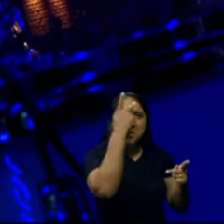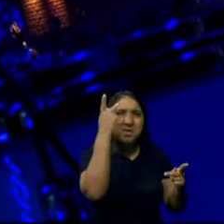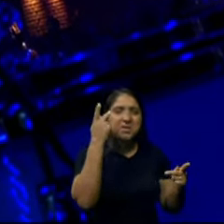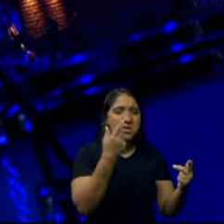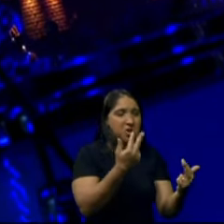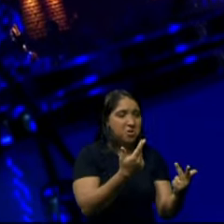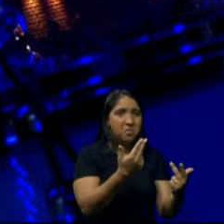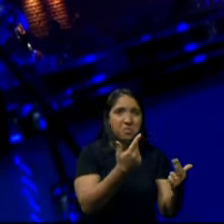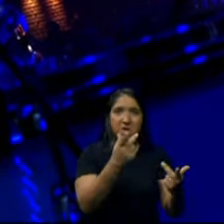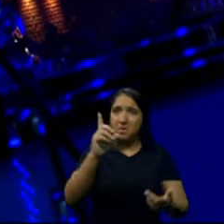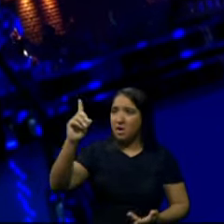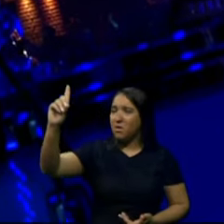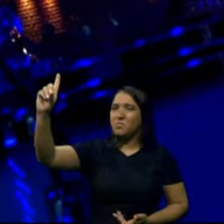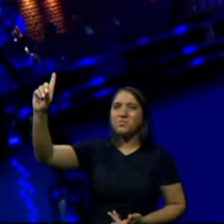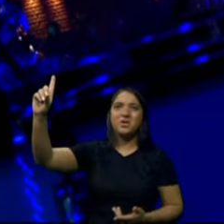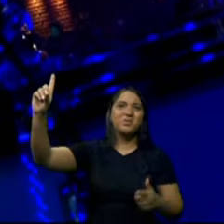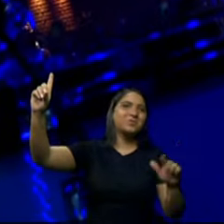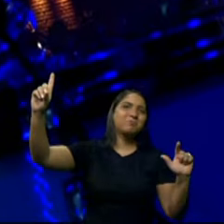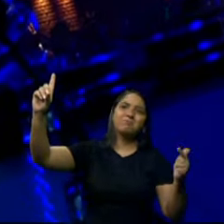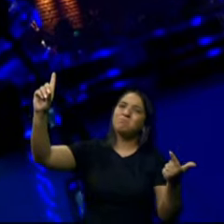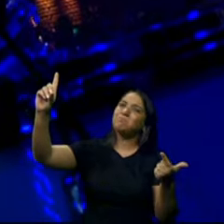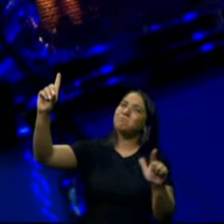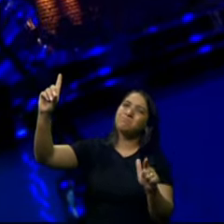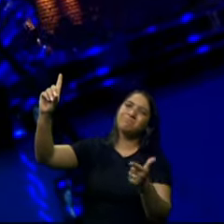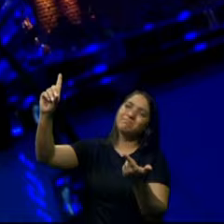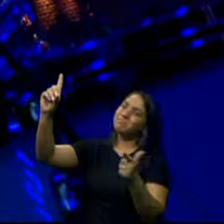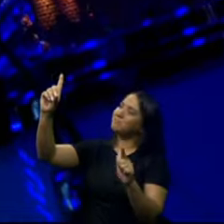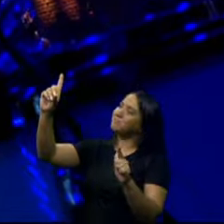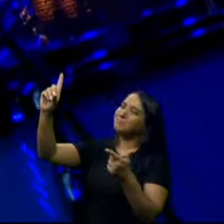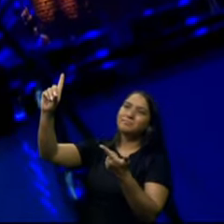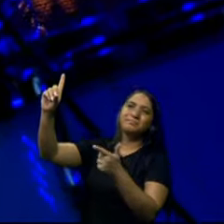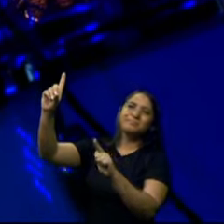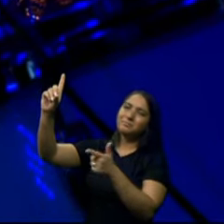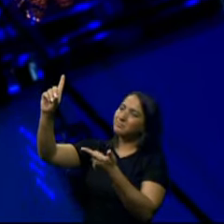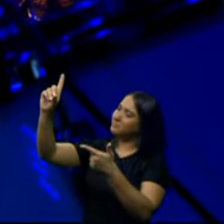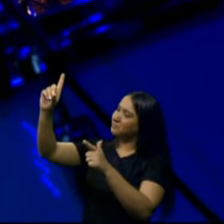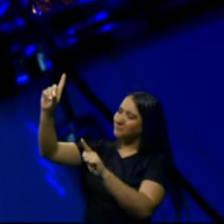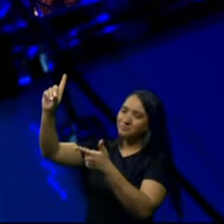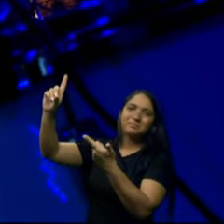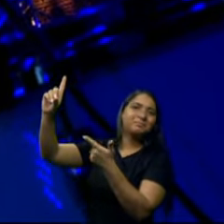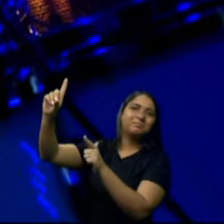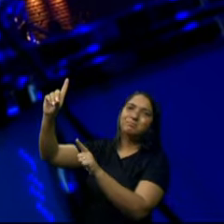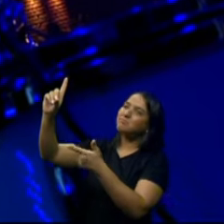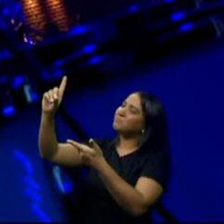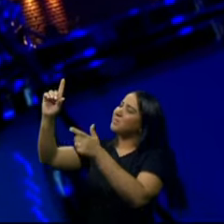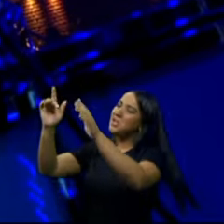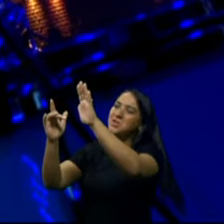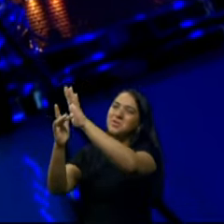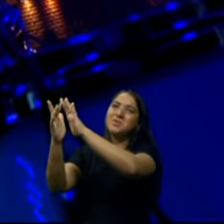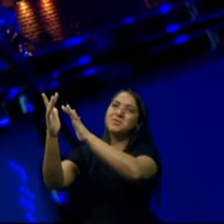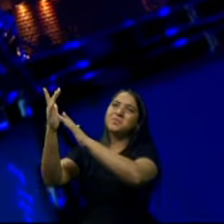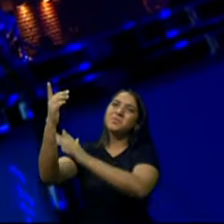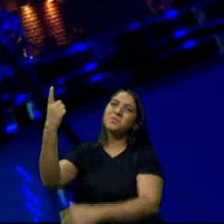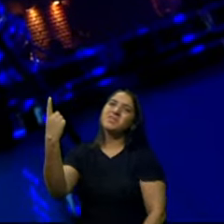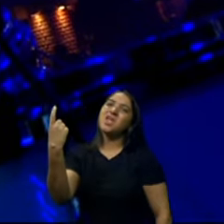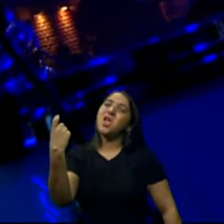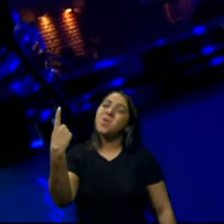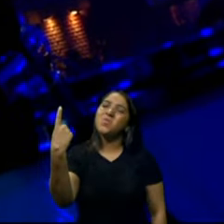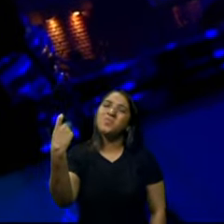não ficou Jesus só volta